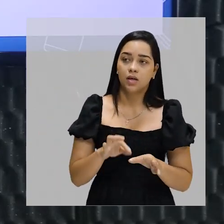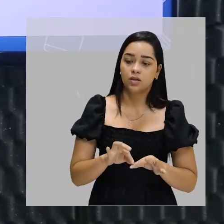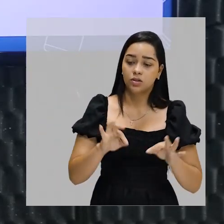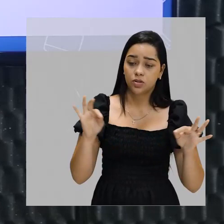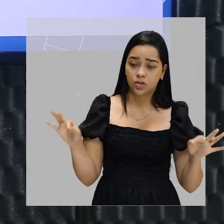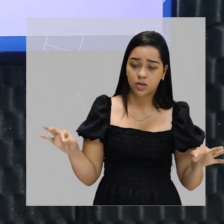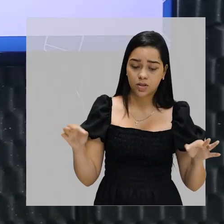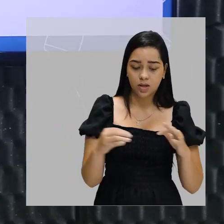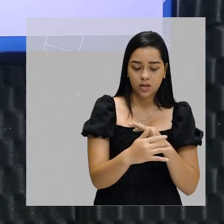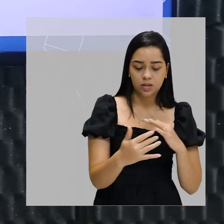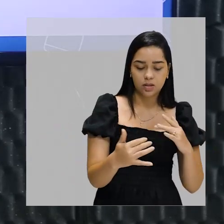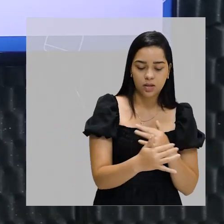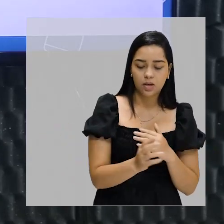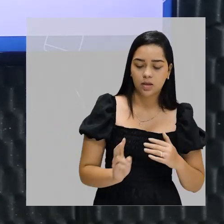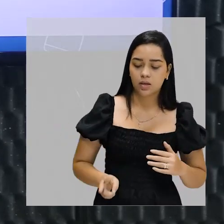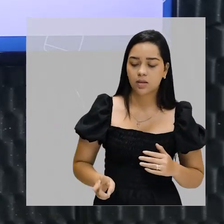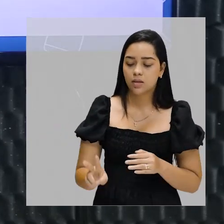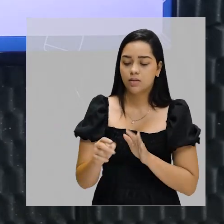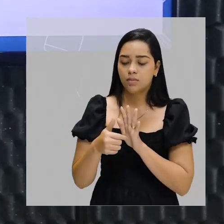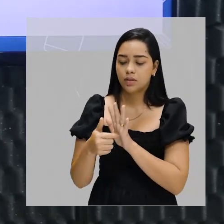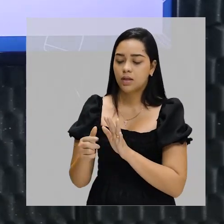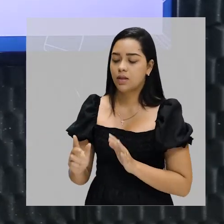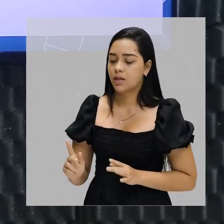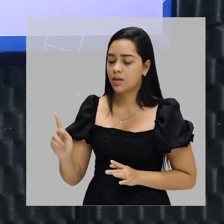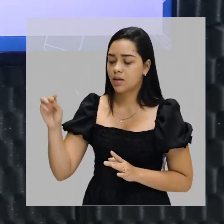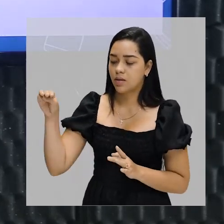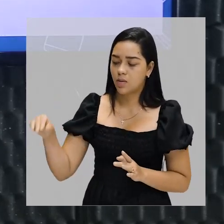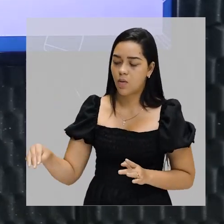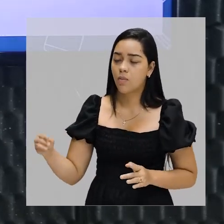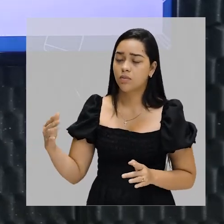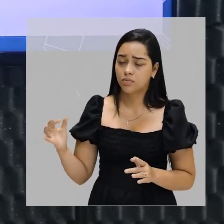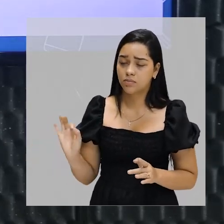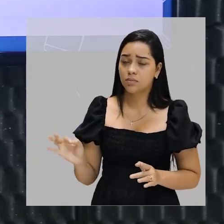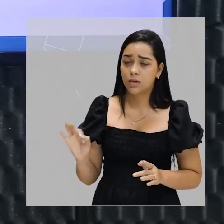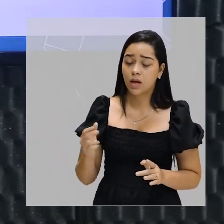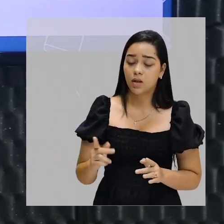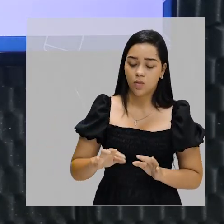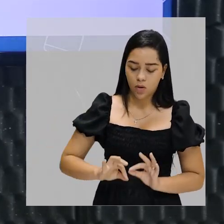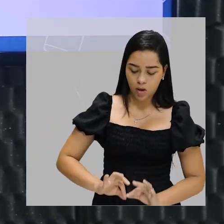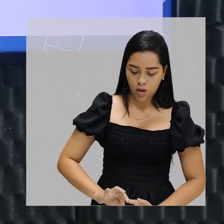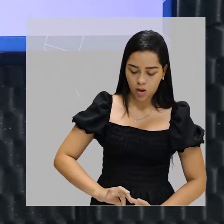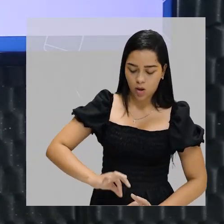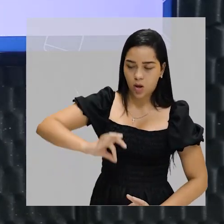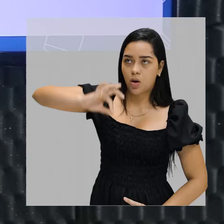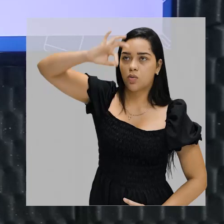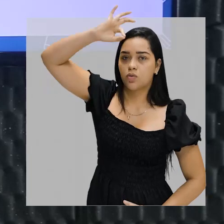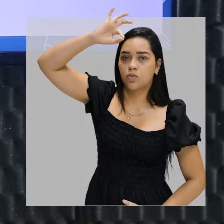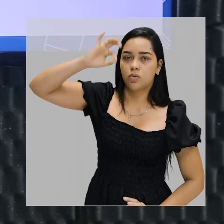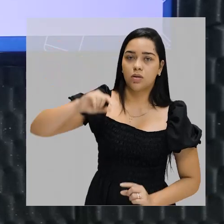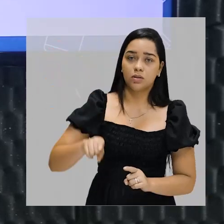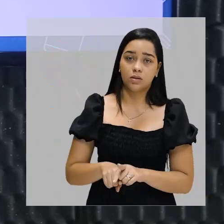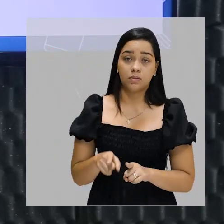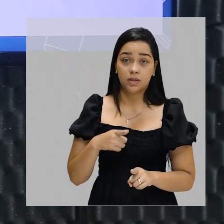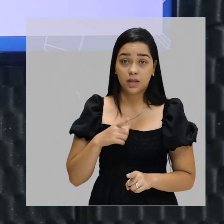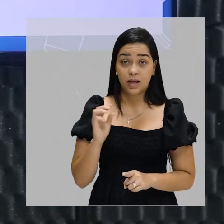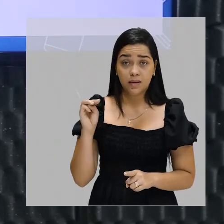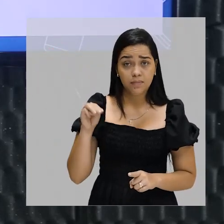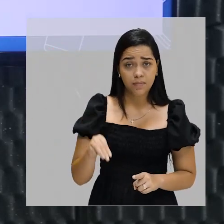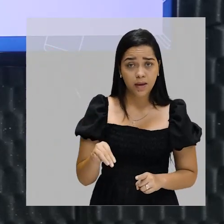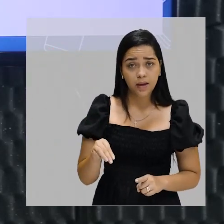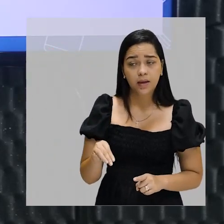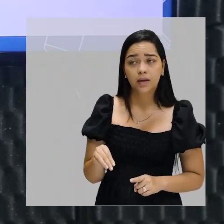entre as cidades, ela sempre vai ser expressa em quilômetros, certo? A sua altura, ela vai ser expressa em